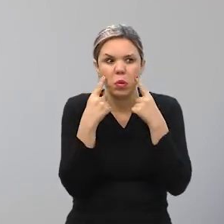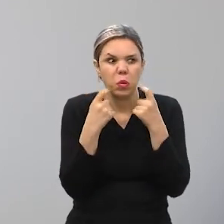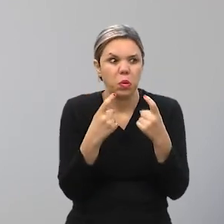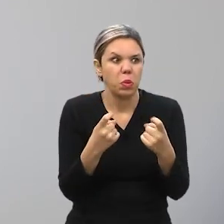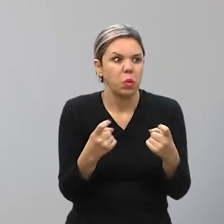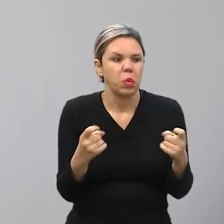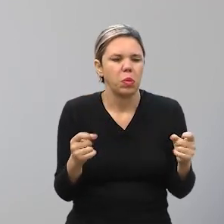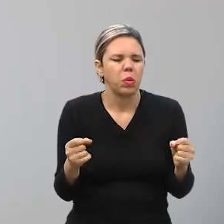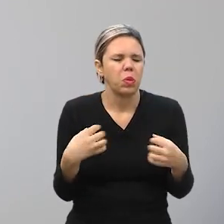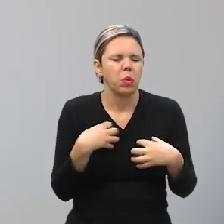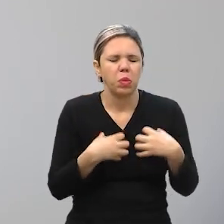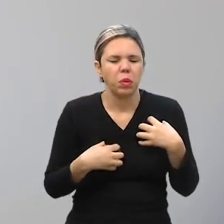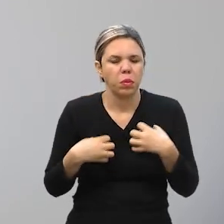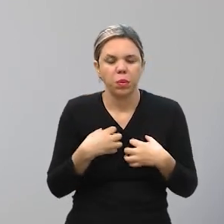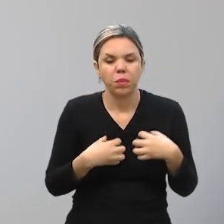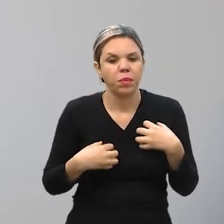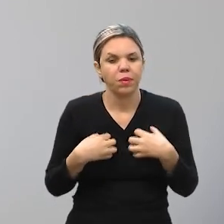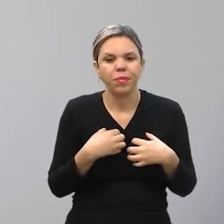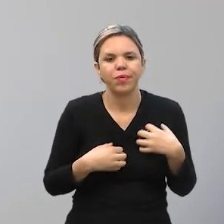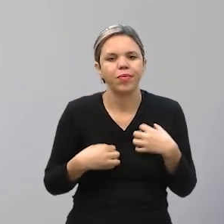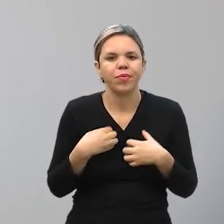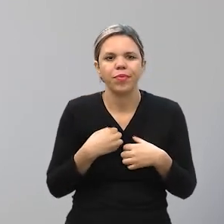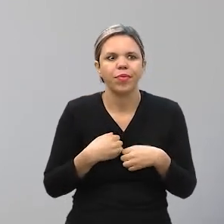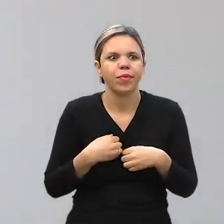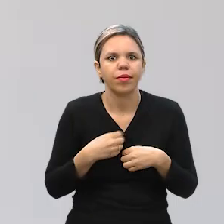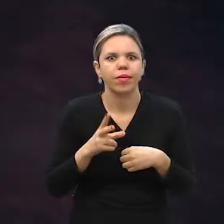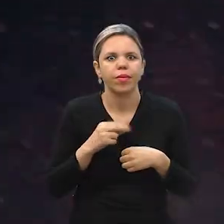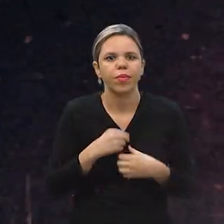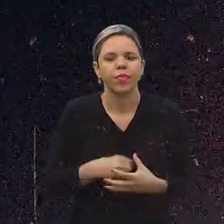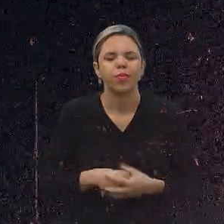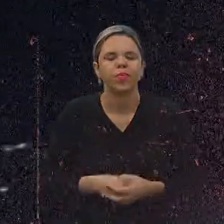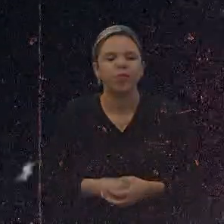de tal ordem que foi meu checkmate.